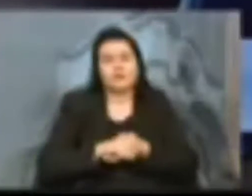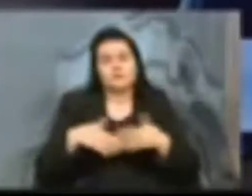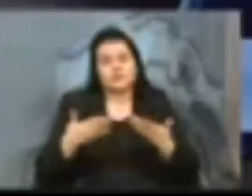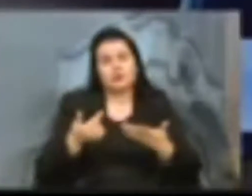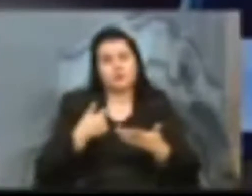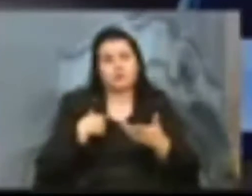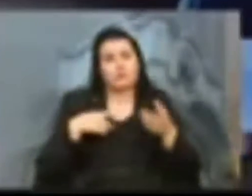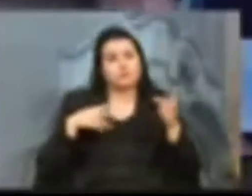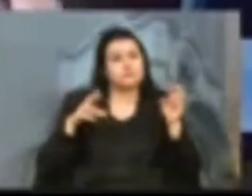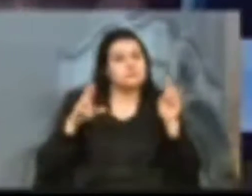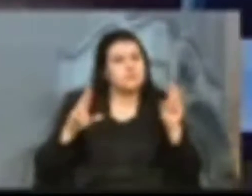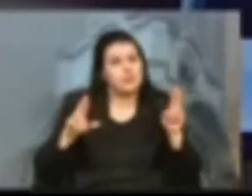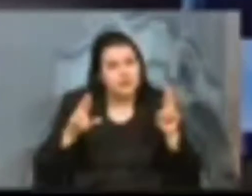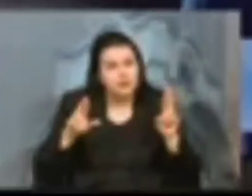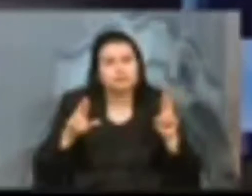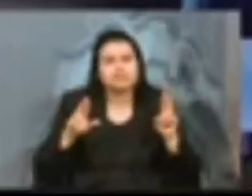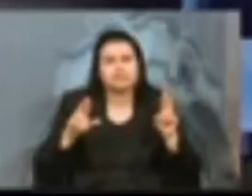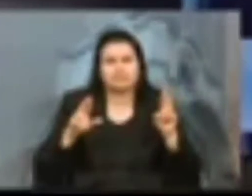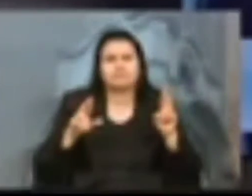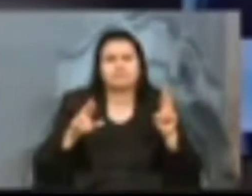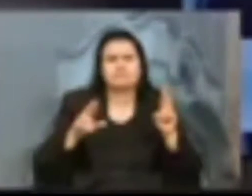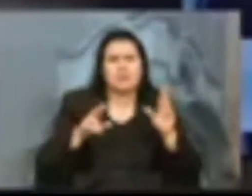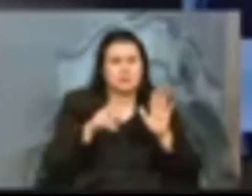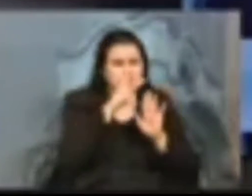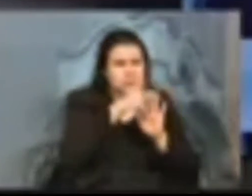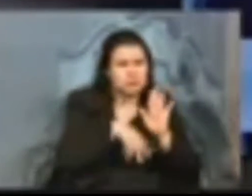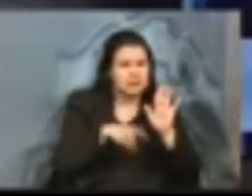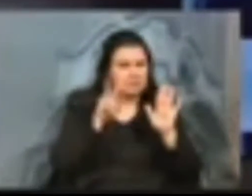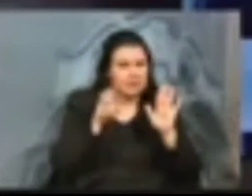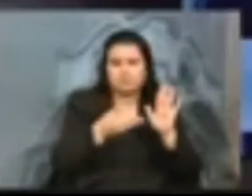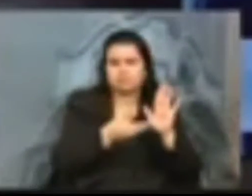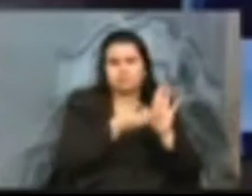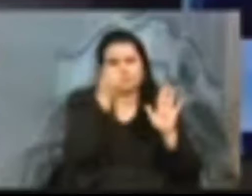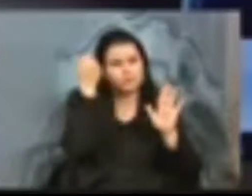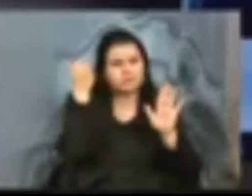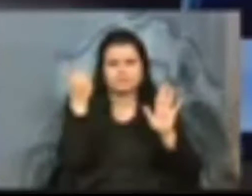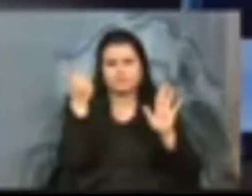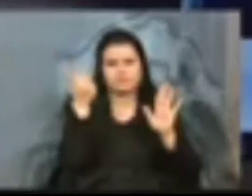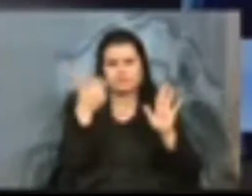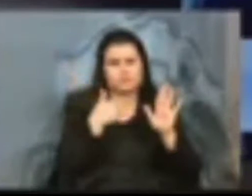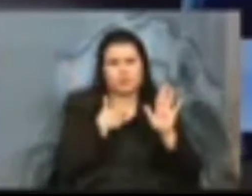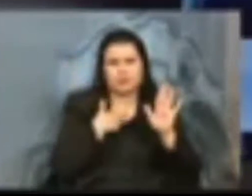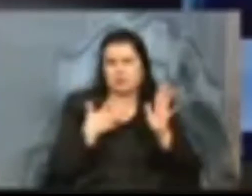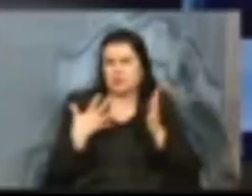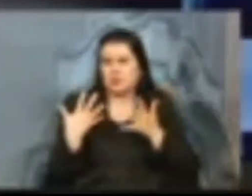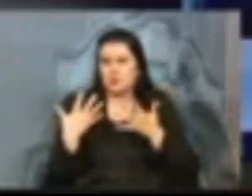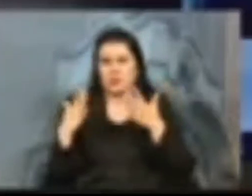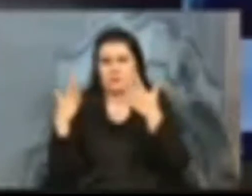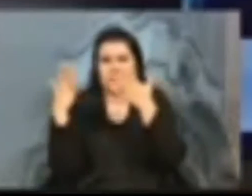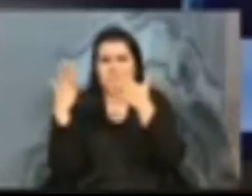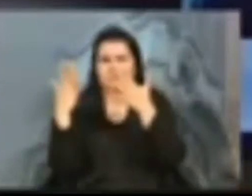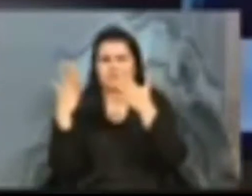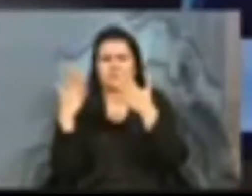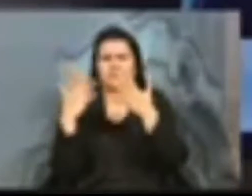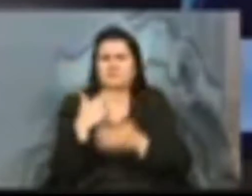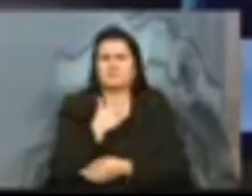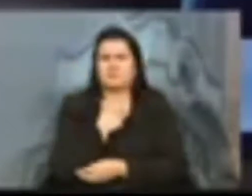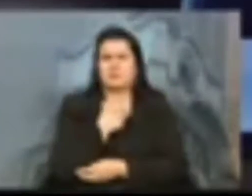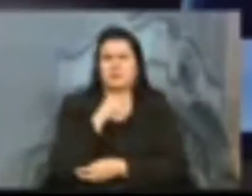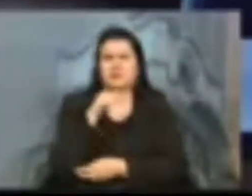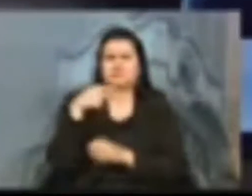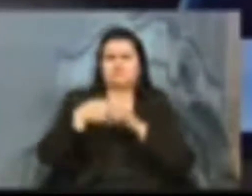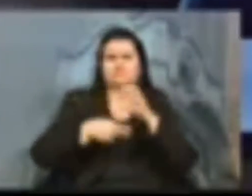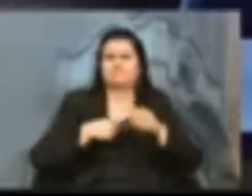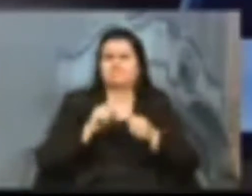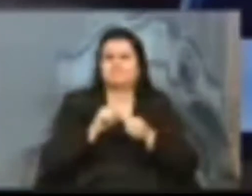que ainda seja retirada da pauta essa homenagem, para que a gente não passe por essa situação na Câmara